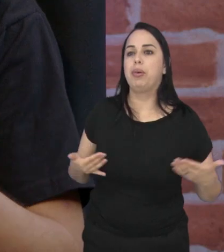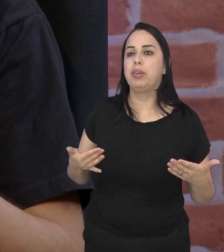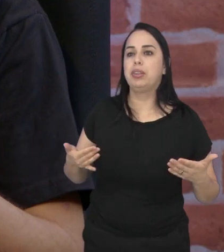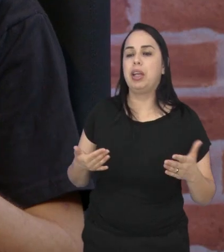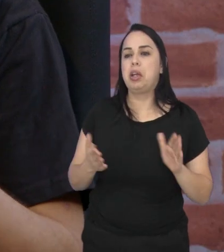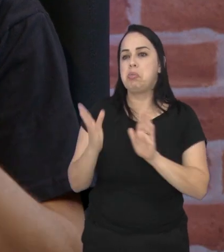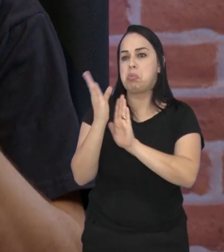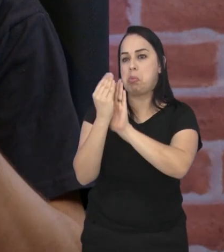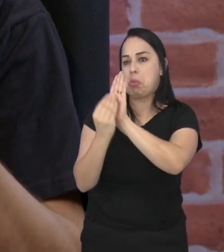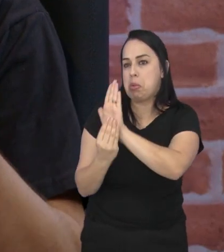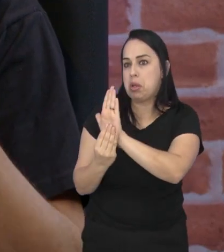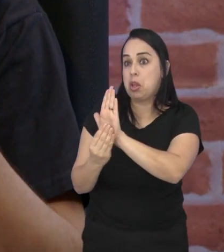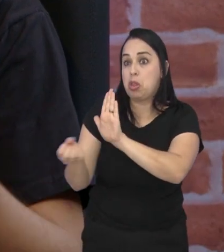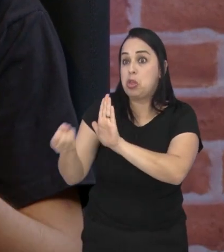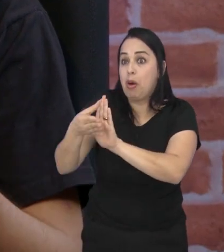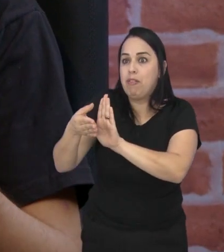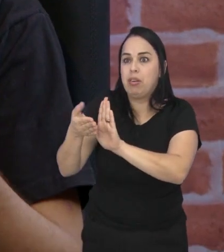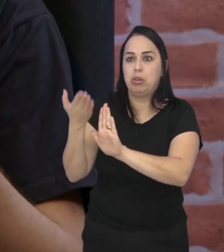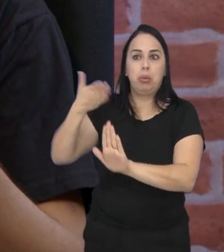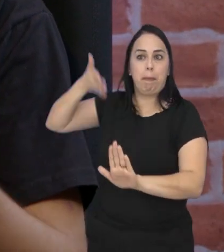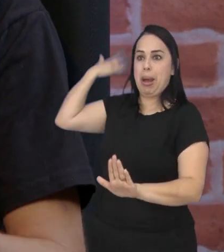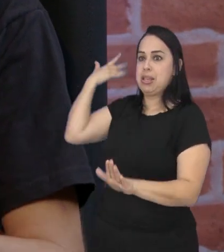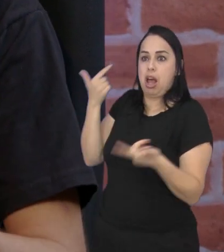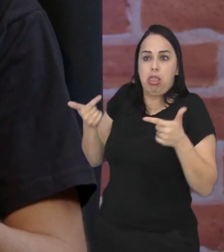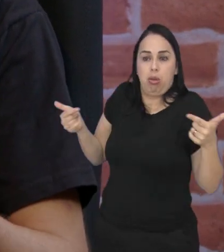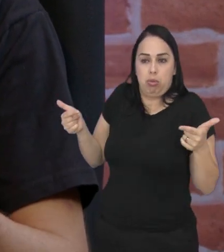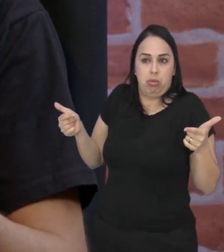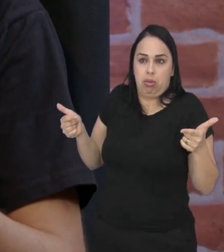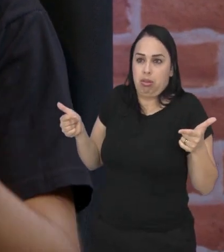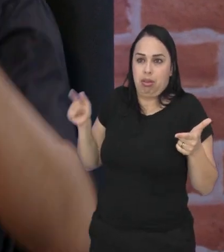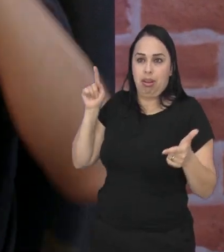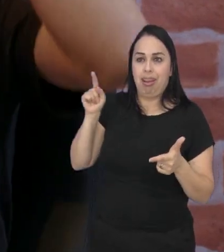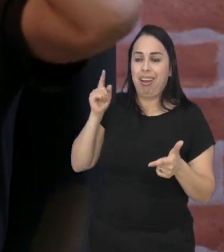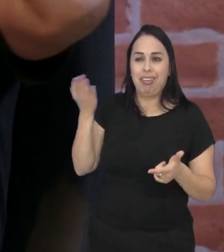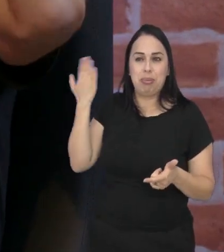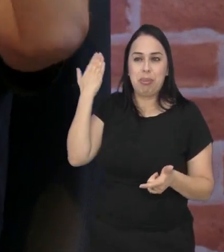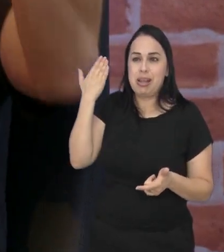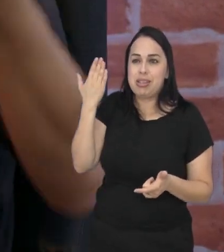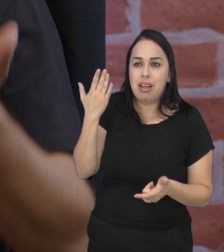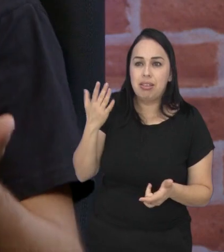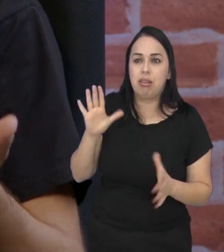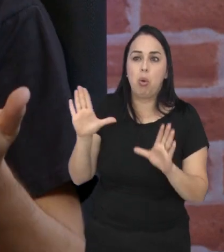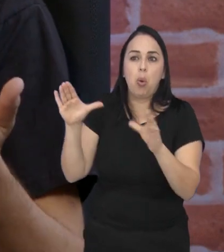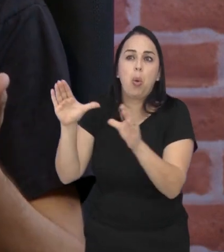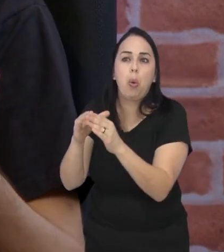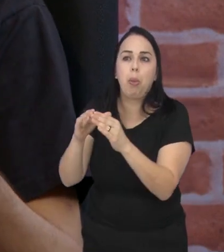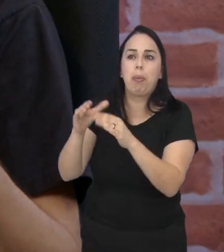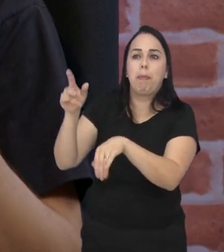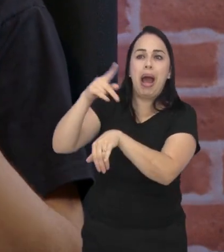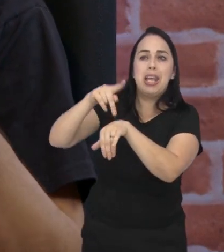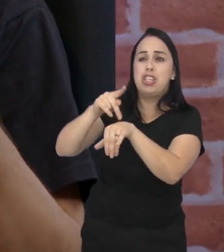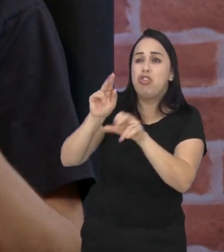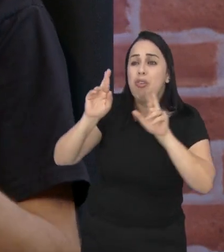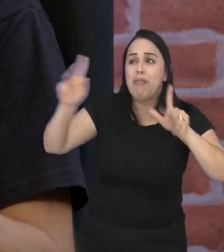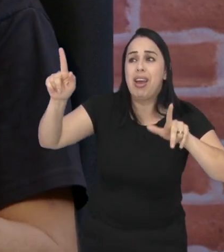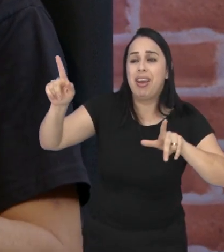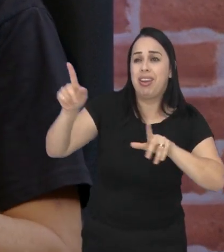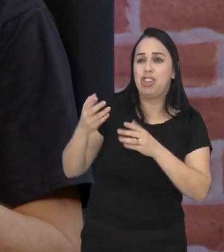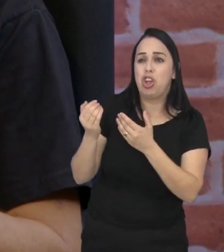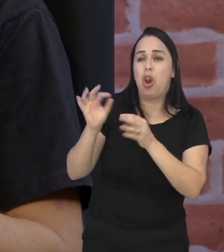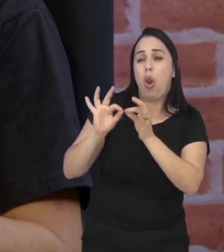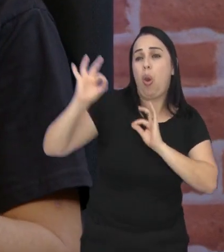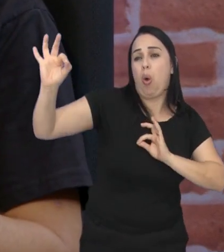Então hoje, por exemplo, eu tenho acesso a conteúdos que quando eu comecei eu não tinha, porque eram do outro lado do mundo, porque eram materiais